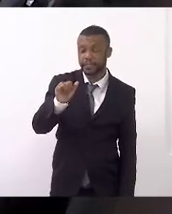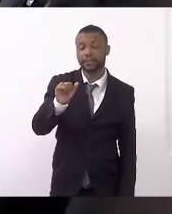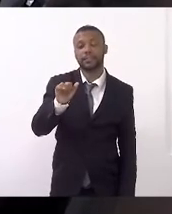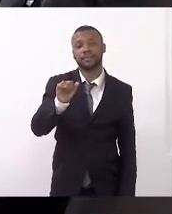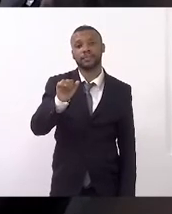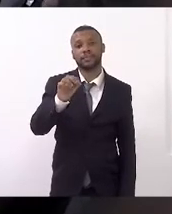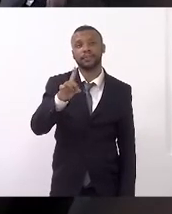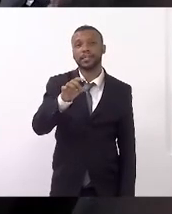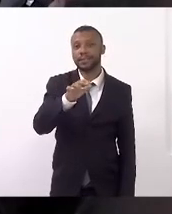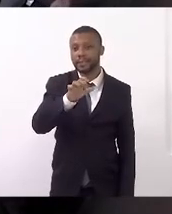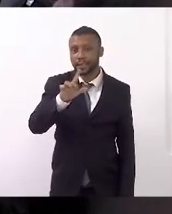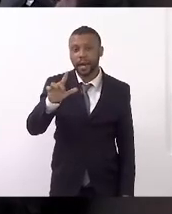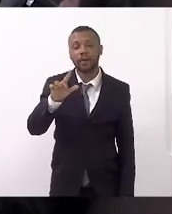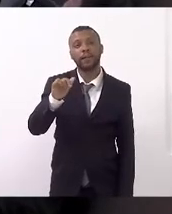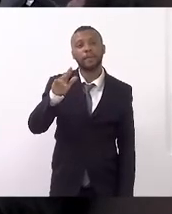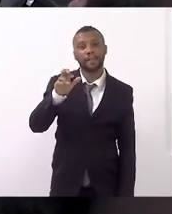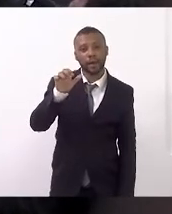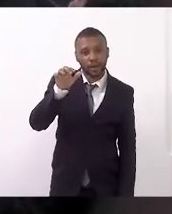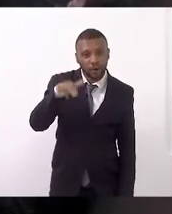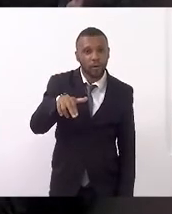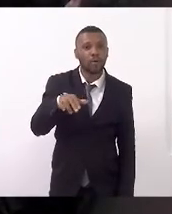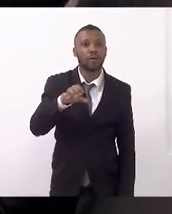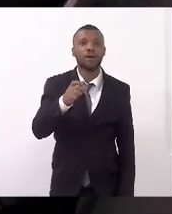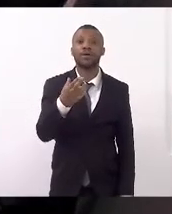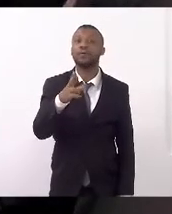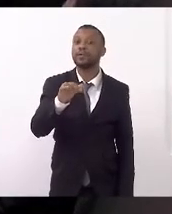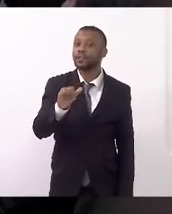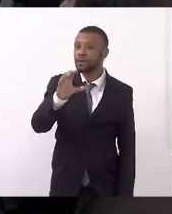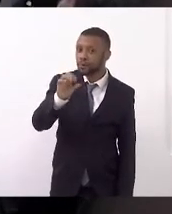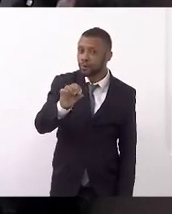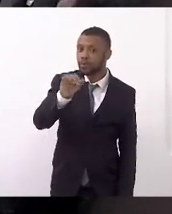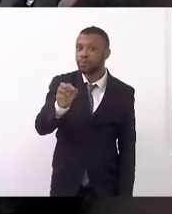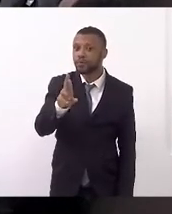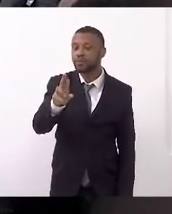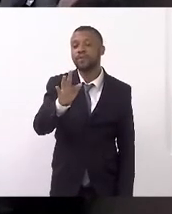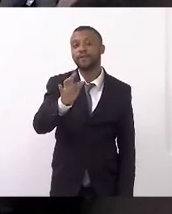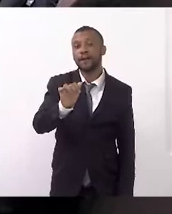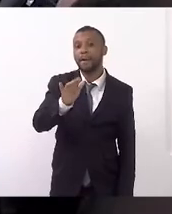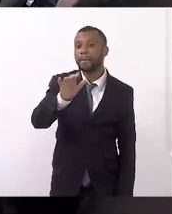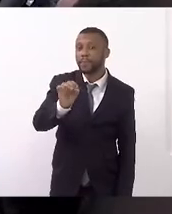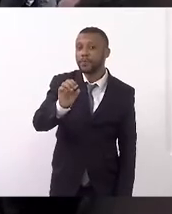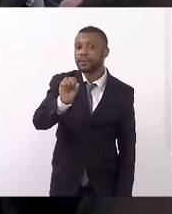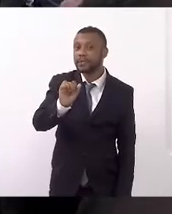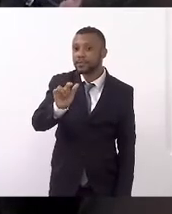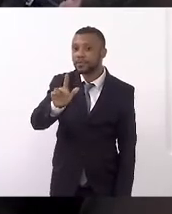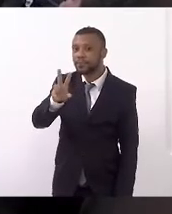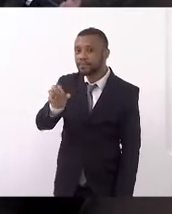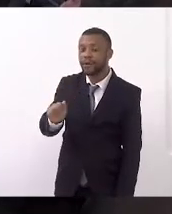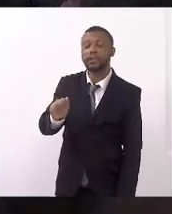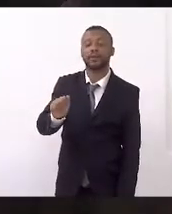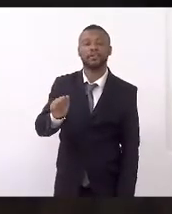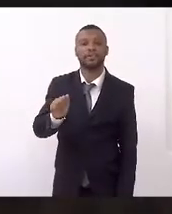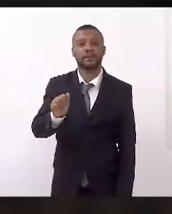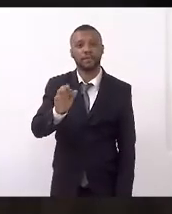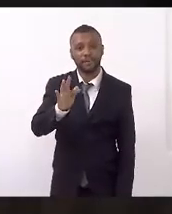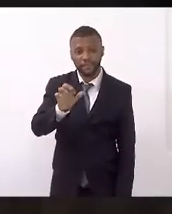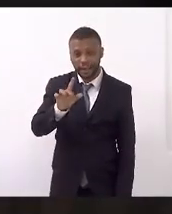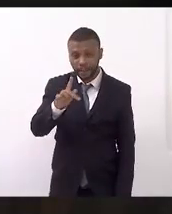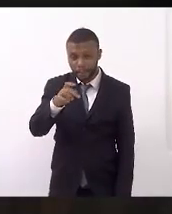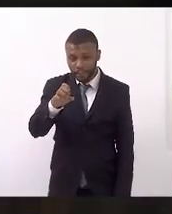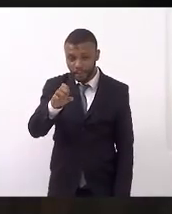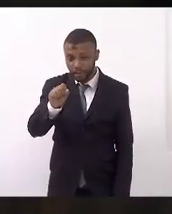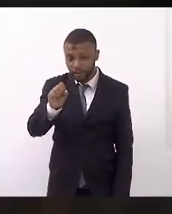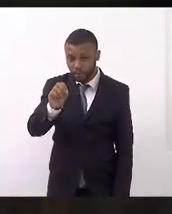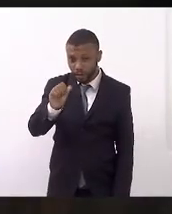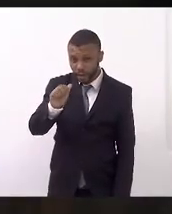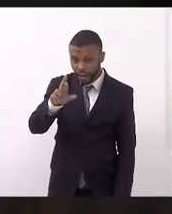Daniel Librelon, Daniel Librelon. Eurico Júnior, Eurico Júnior. Fábio Silva, Fábio Silva. Felipe Soares,